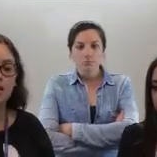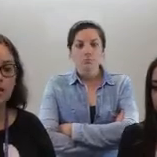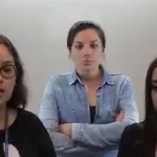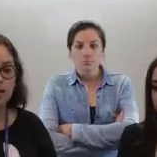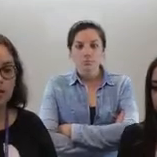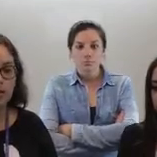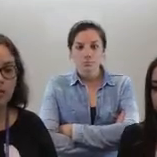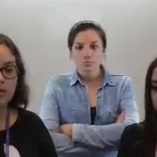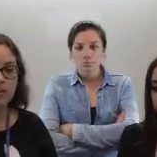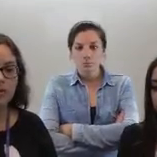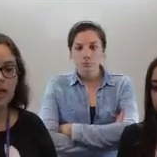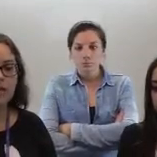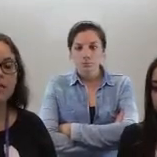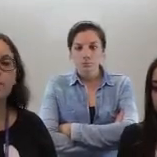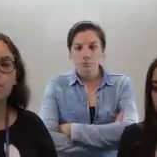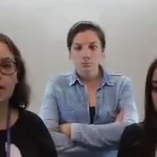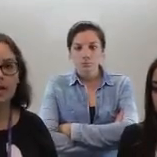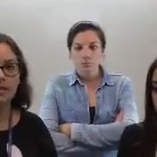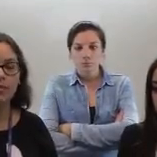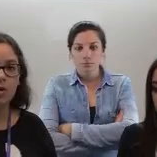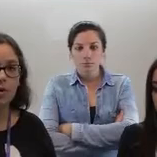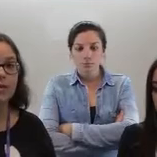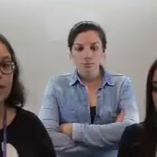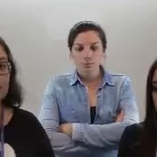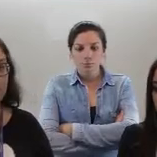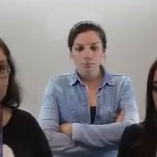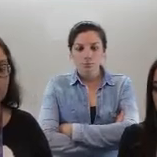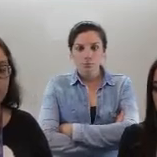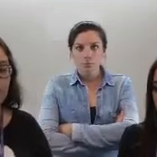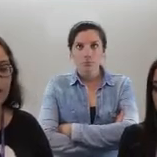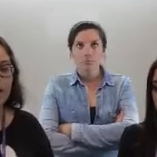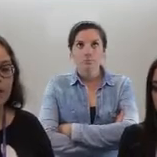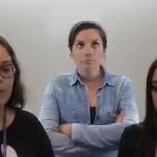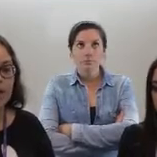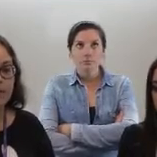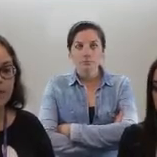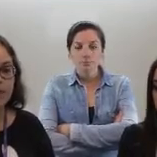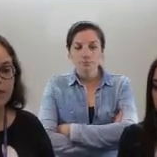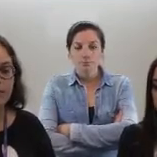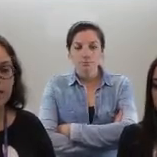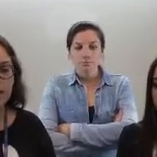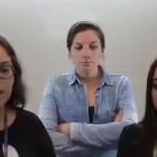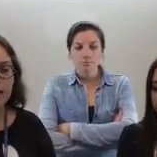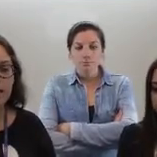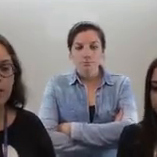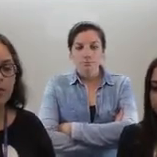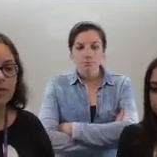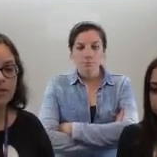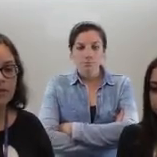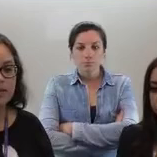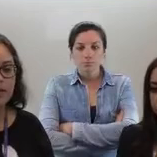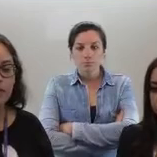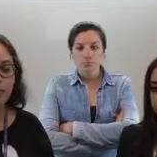e outras bibliotecas que a biblioteca da UNO Chapecó tem acesso. Como a Gabi disse, tem